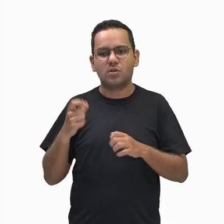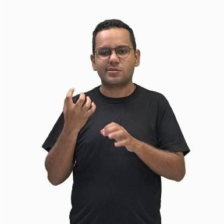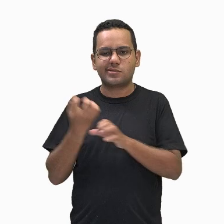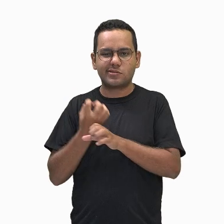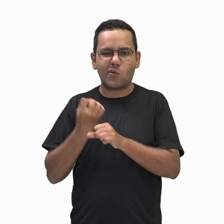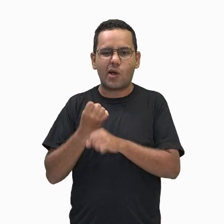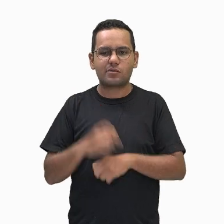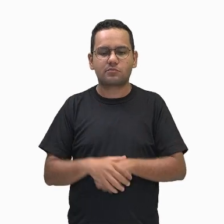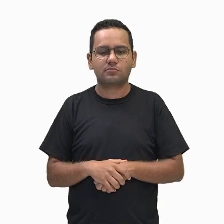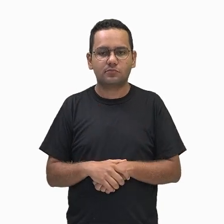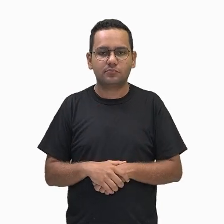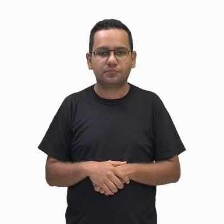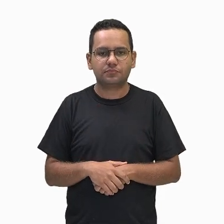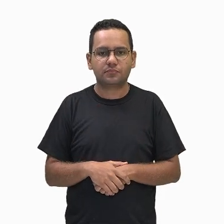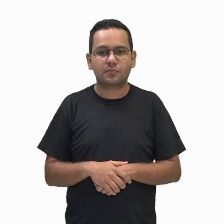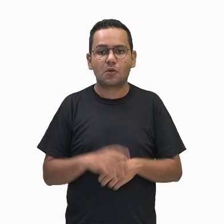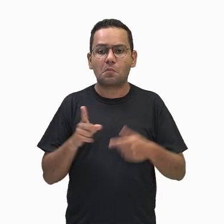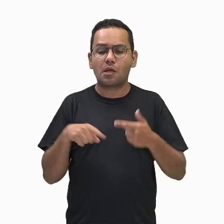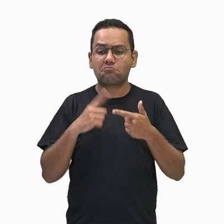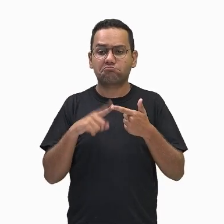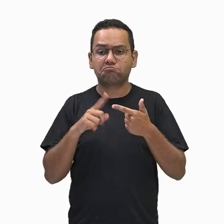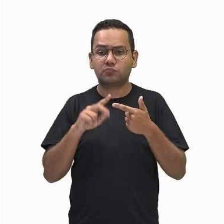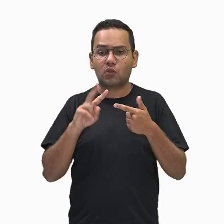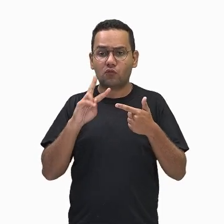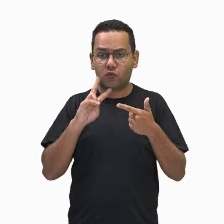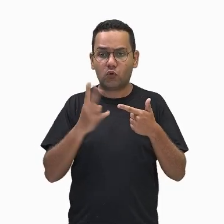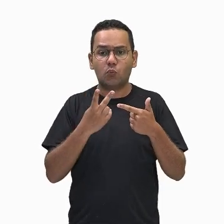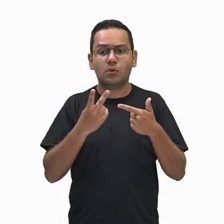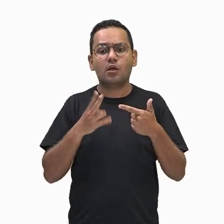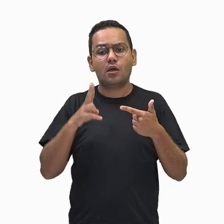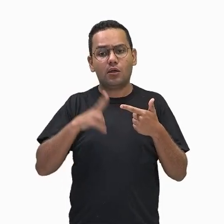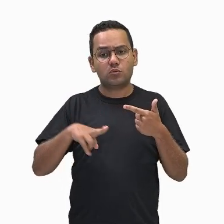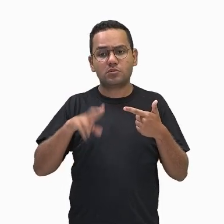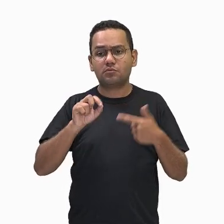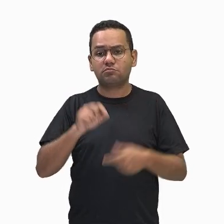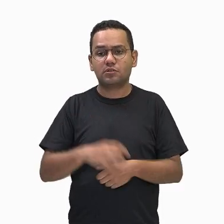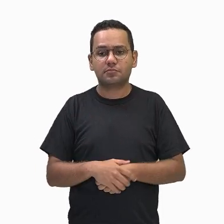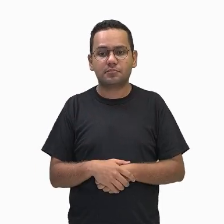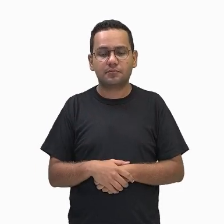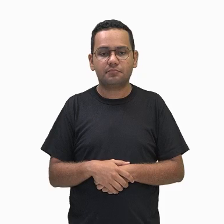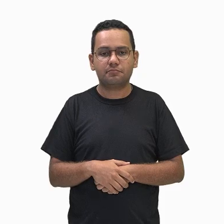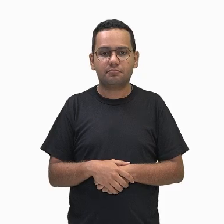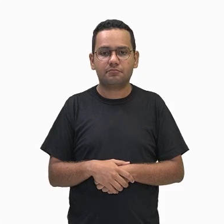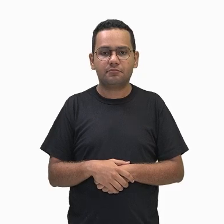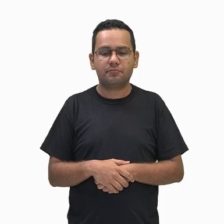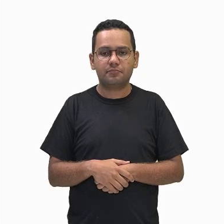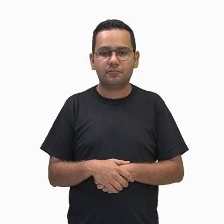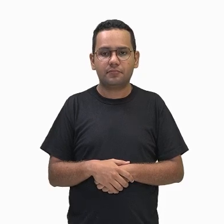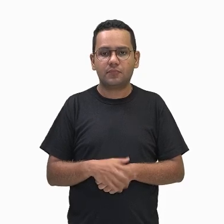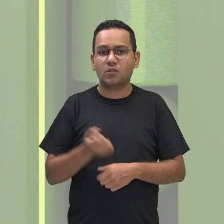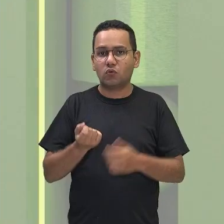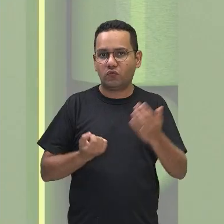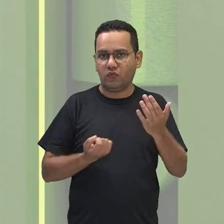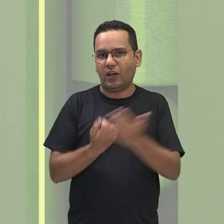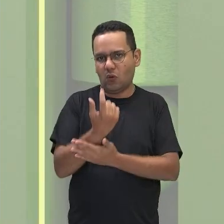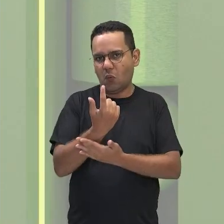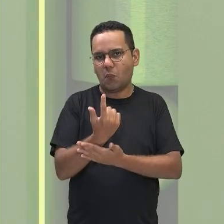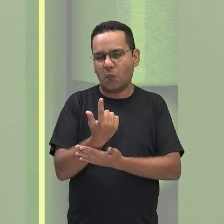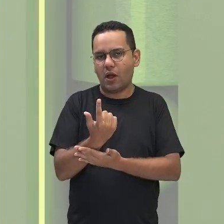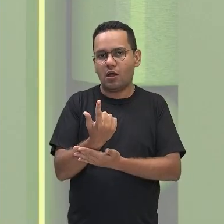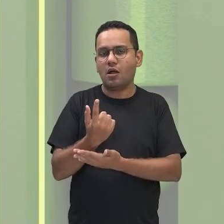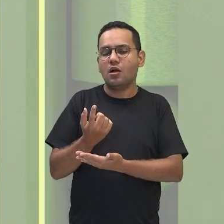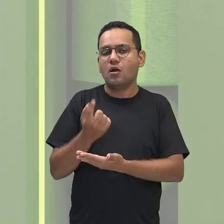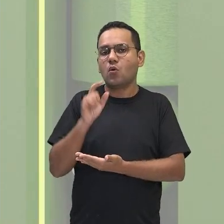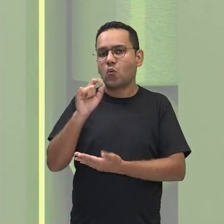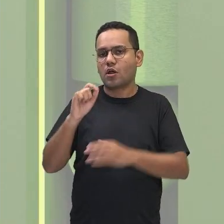é uma unidade, o volume é bastante utilizado, principalmente, por exemplo, quando a gente vai comprar um ar-condicionado. Eu